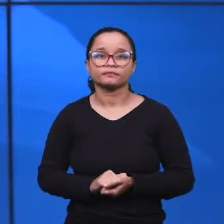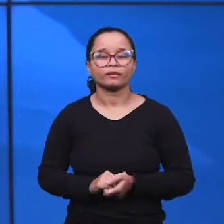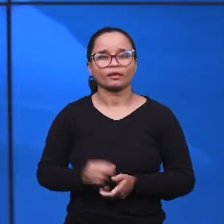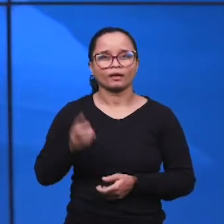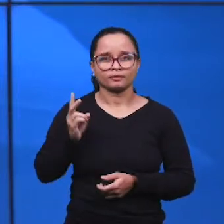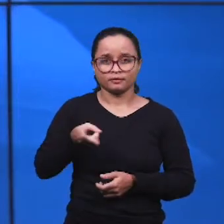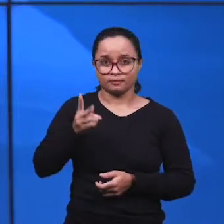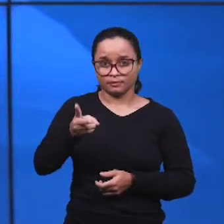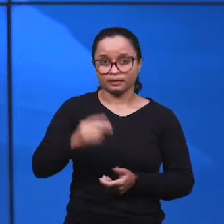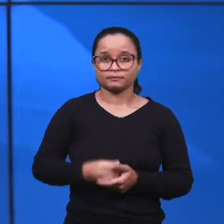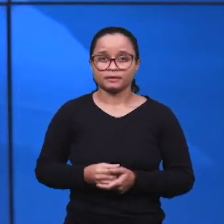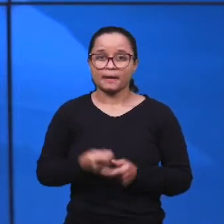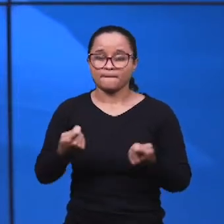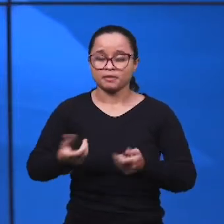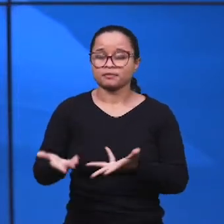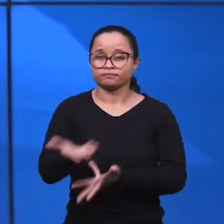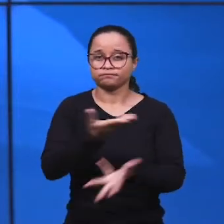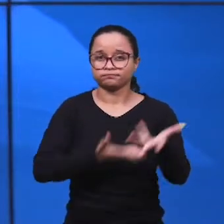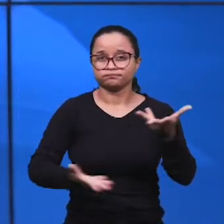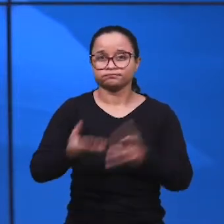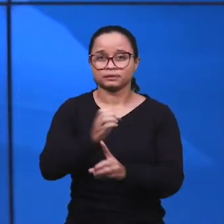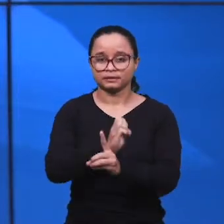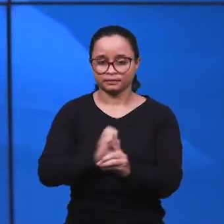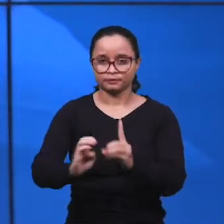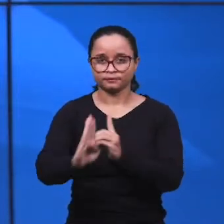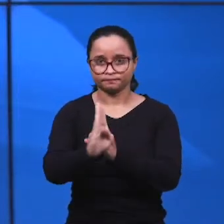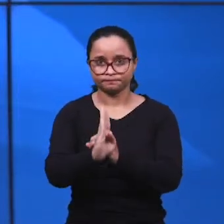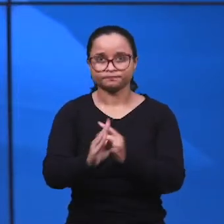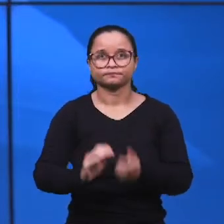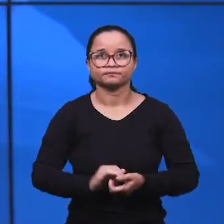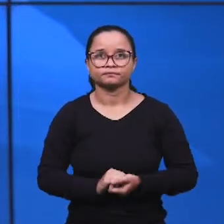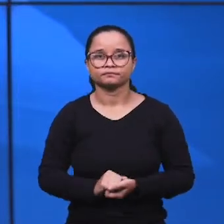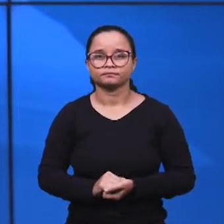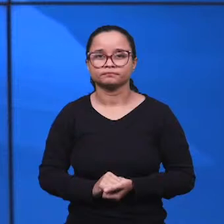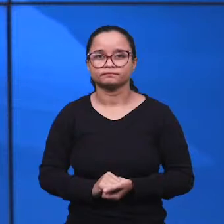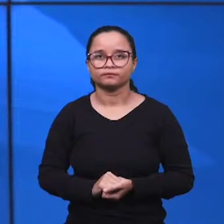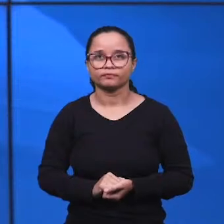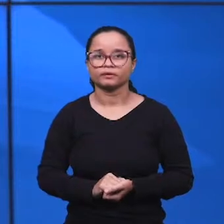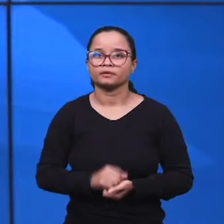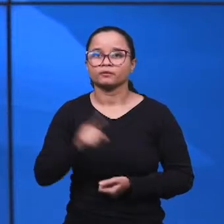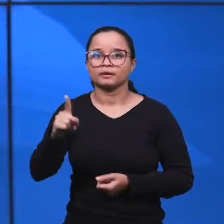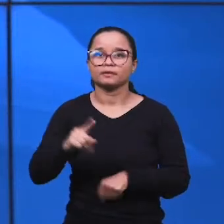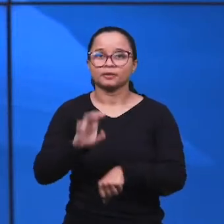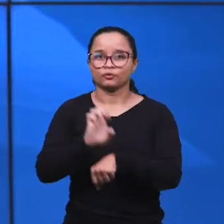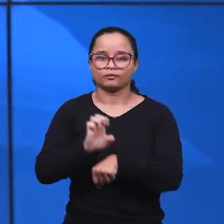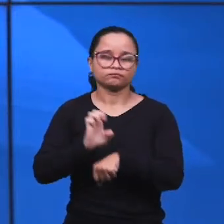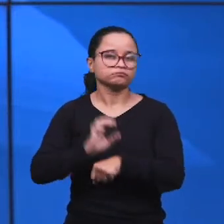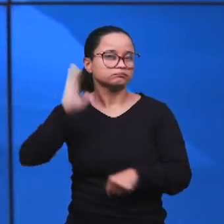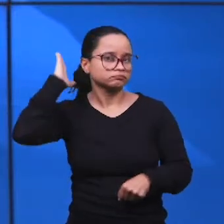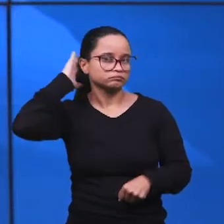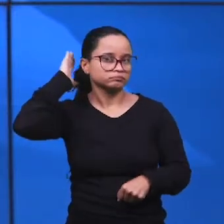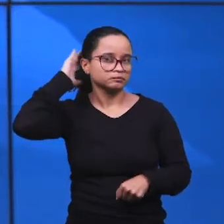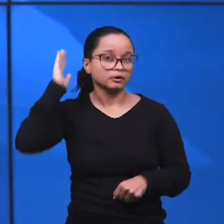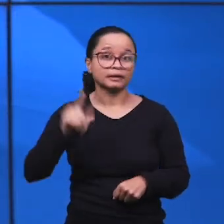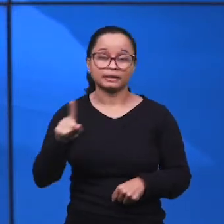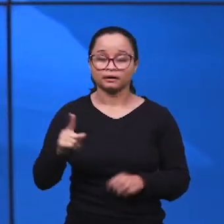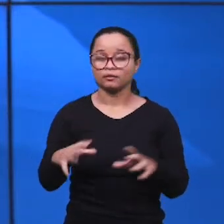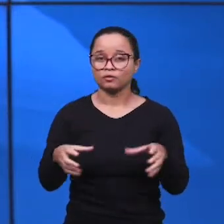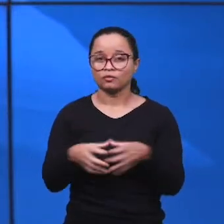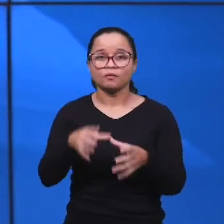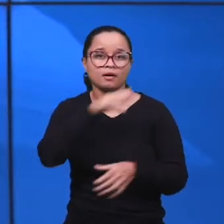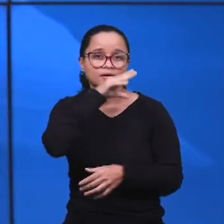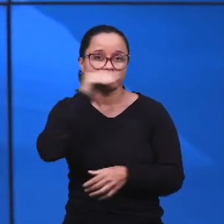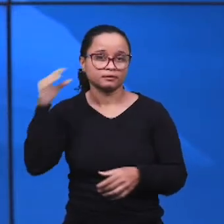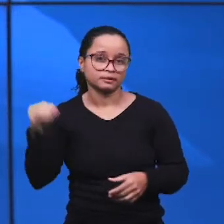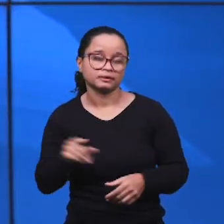têm sido assíduos participantes da Escola Bíblica Dominical. E depois nós vamos lá para o estado do Pará, onde ali um grupo de adolescentes da nossa igreja